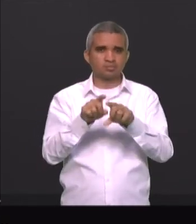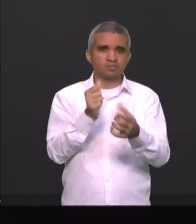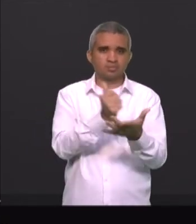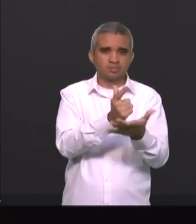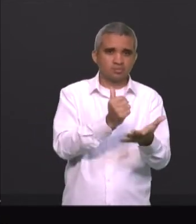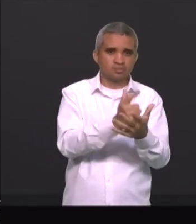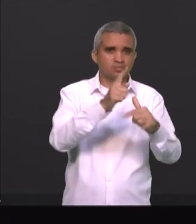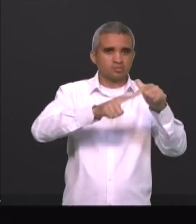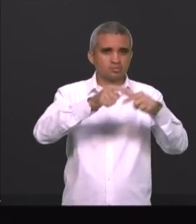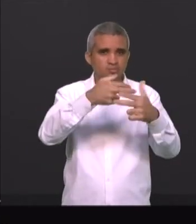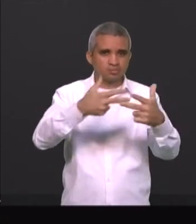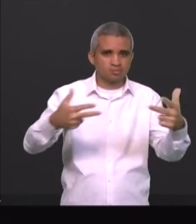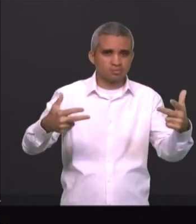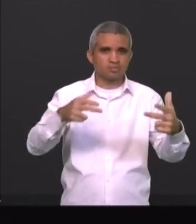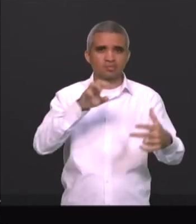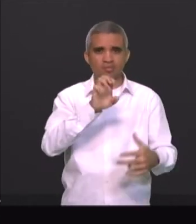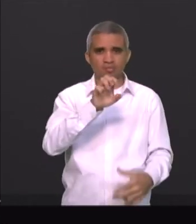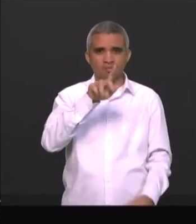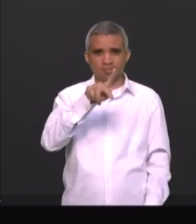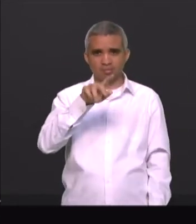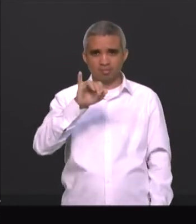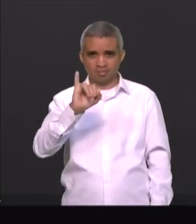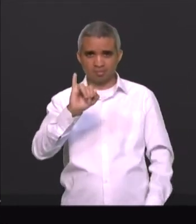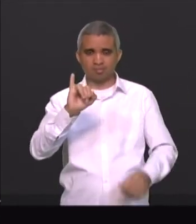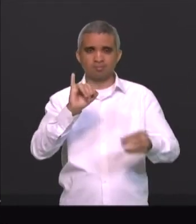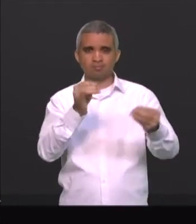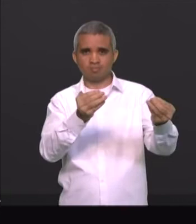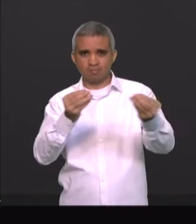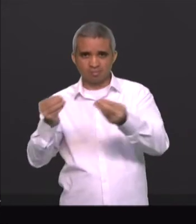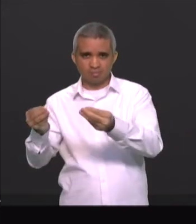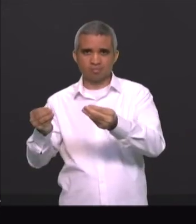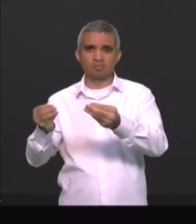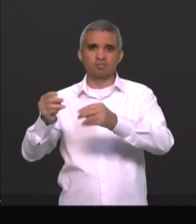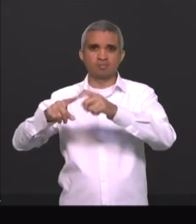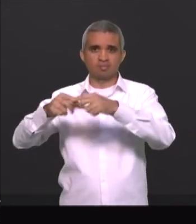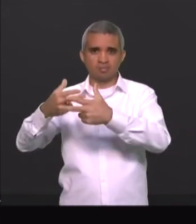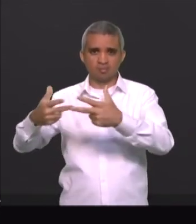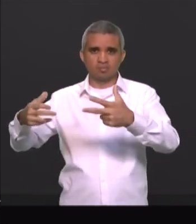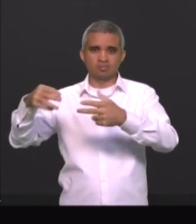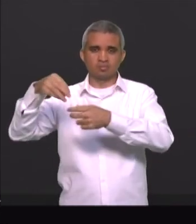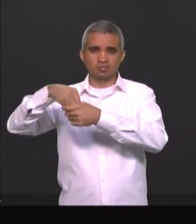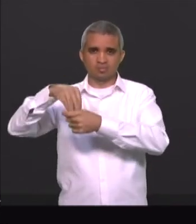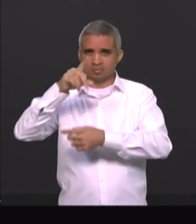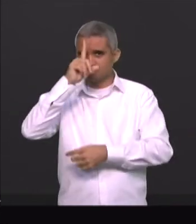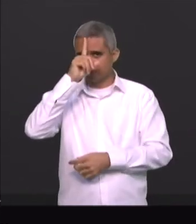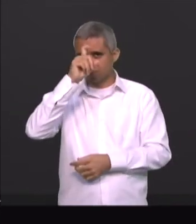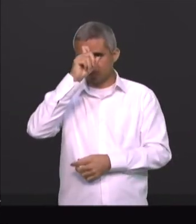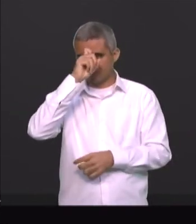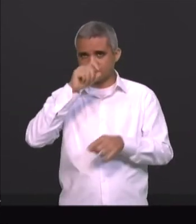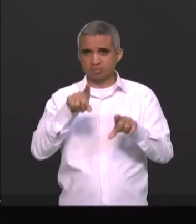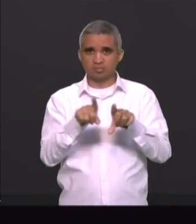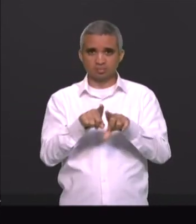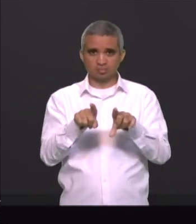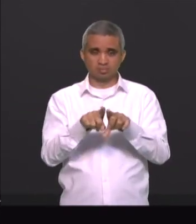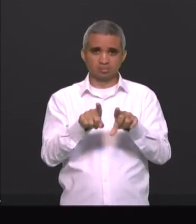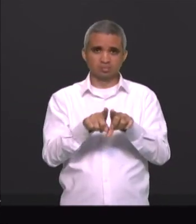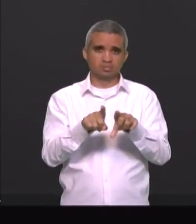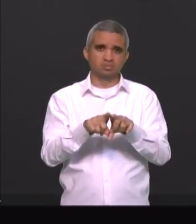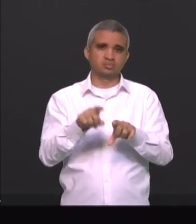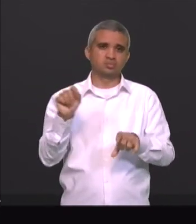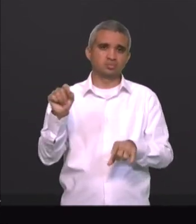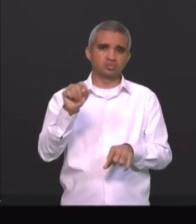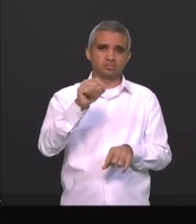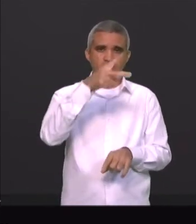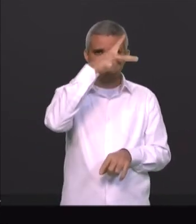Também parabenizar o prefeito de Conceição do Iguaçu, Alexandre Lavepel, pelo trabalho e a preocupação junto com o seu povo, e também